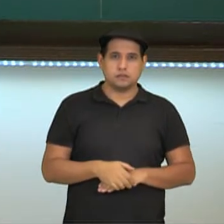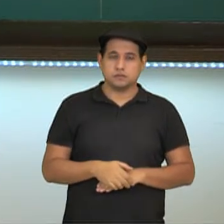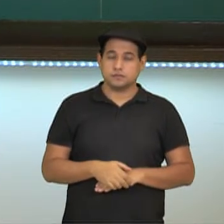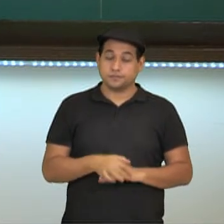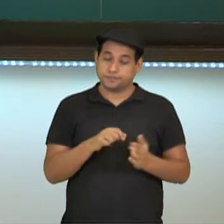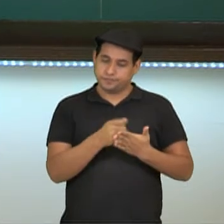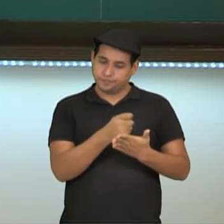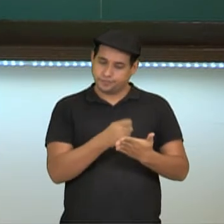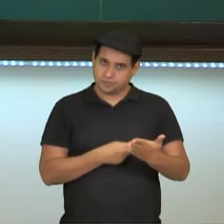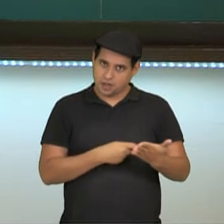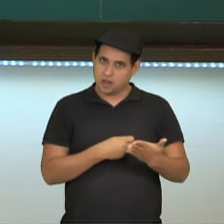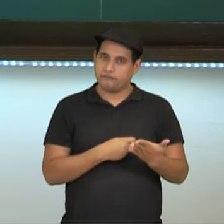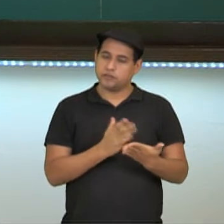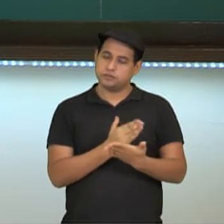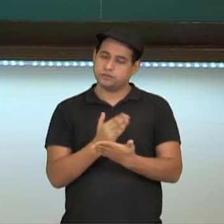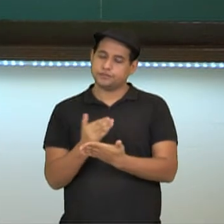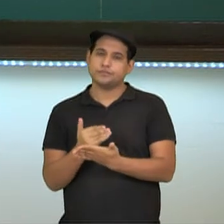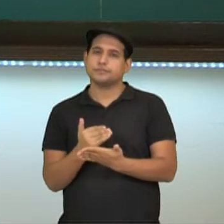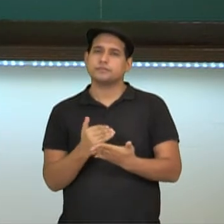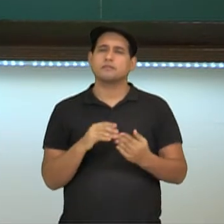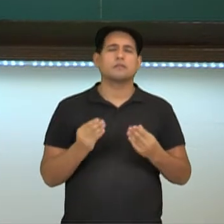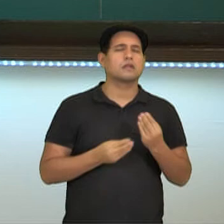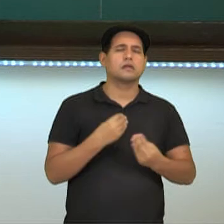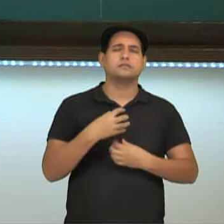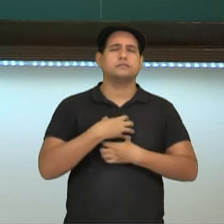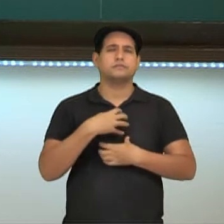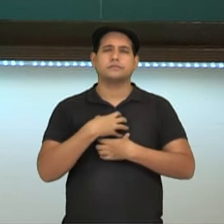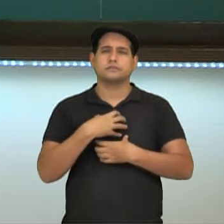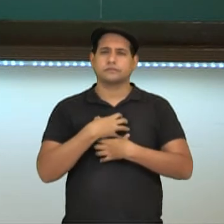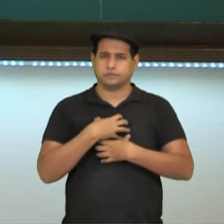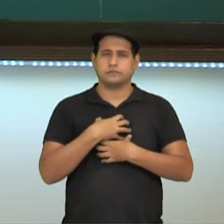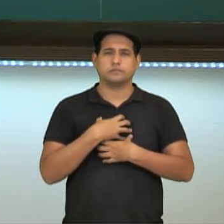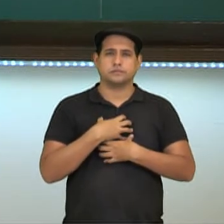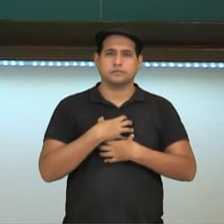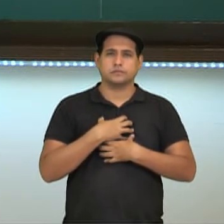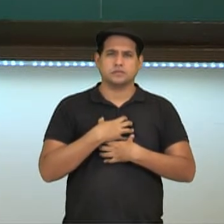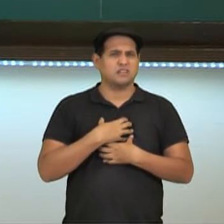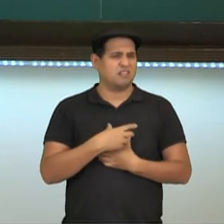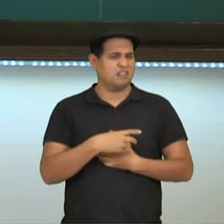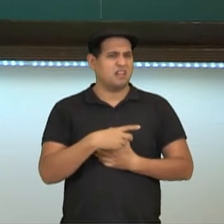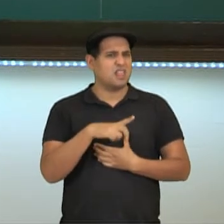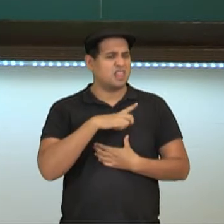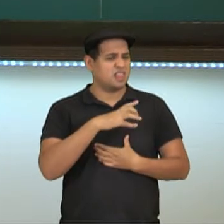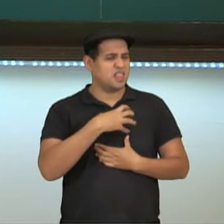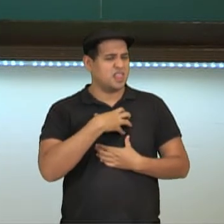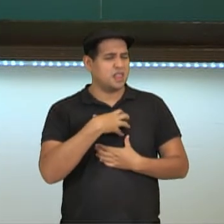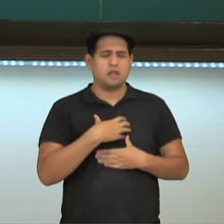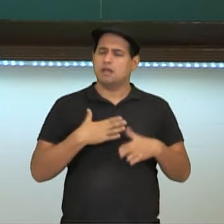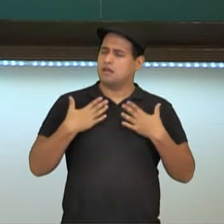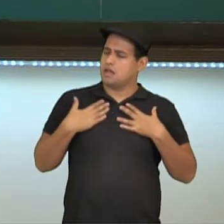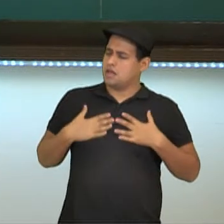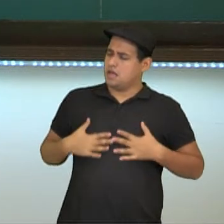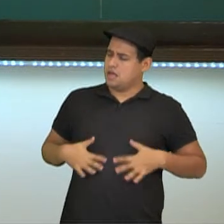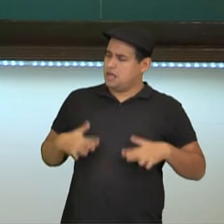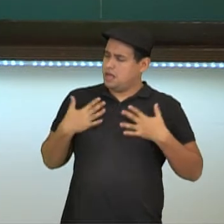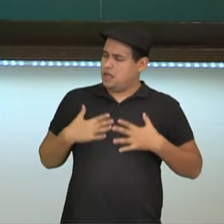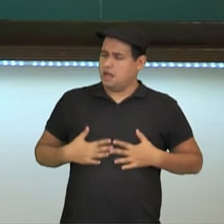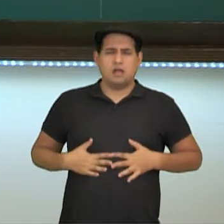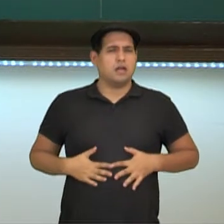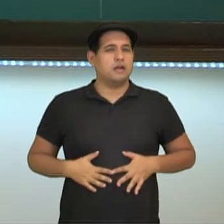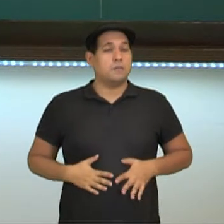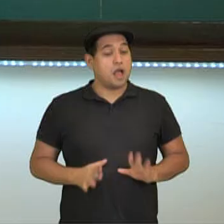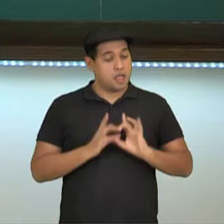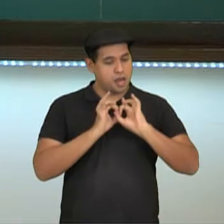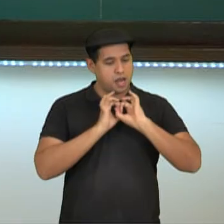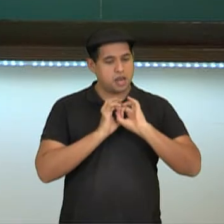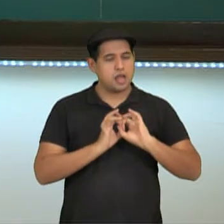Anotem no caderno de vocês quais que foram as sensações que vocês tiveram, se vocês se sentiram mais relaxados, e vamos